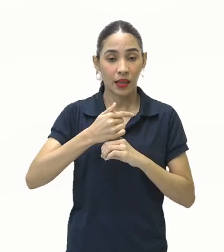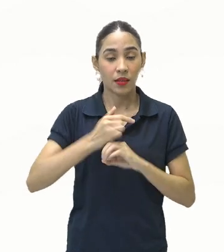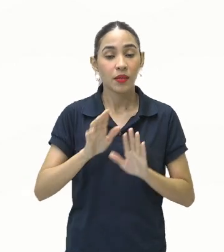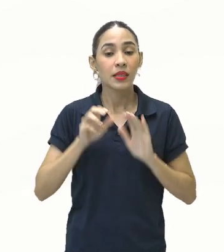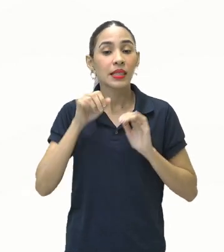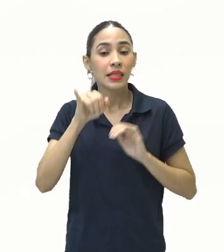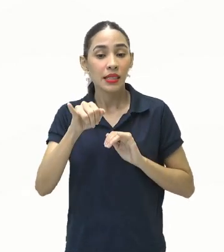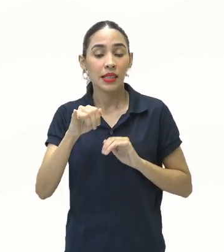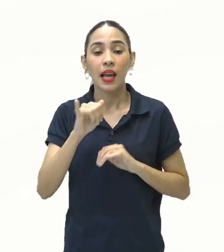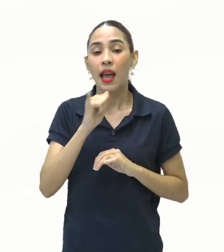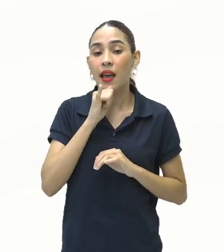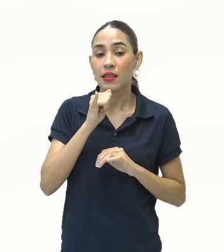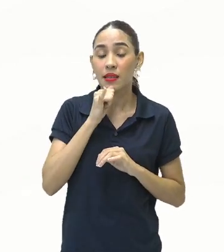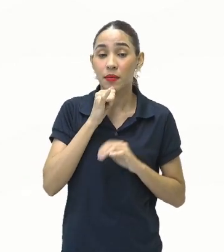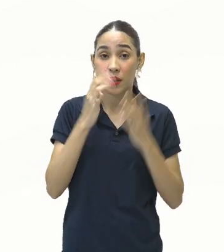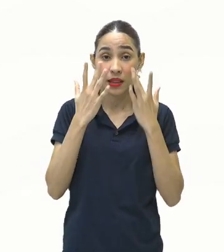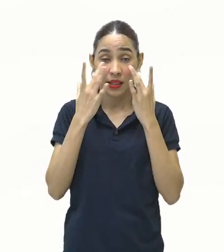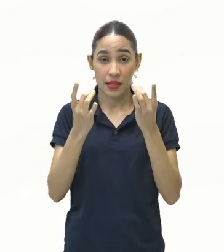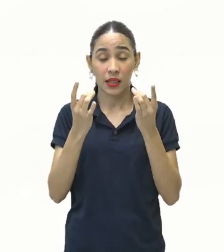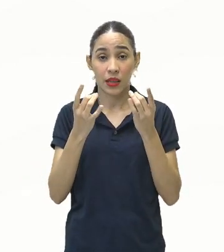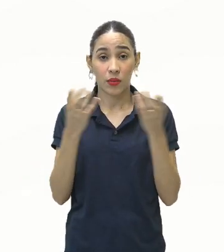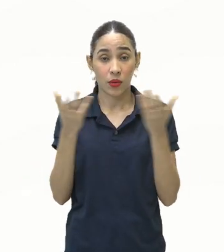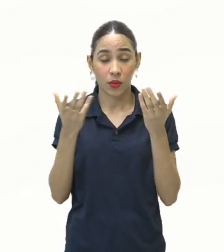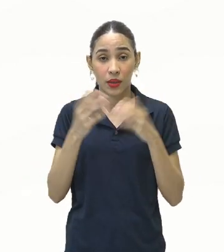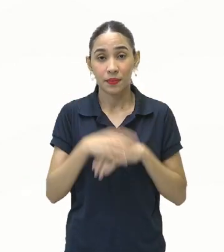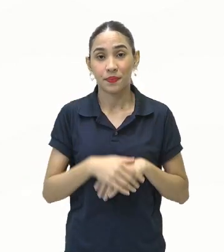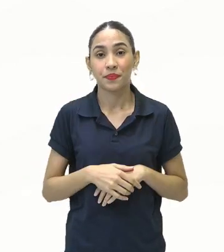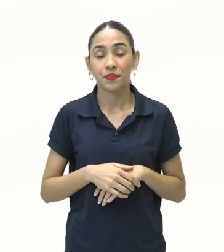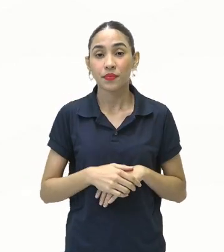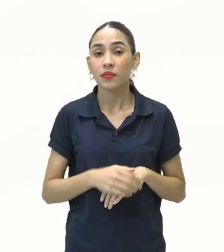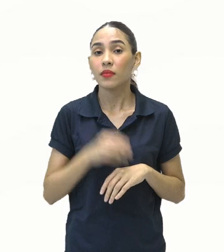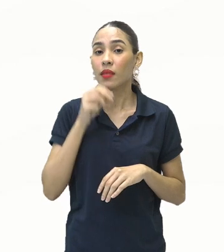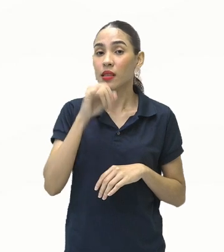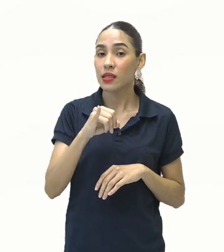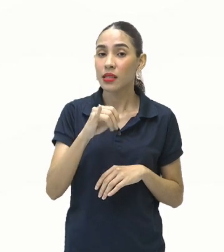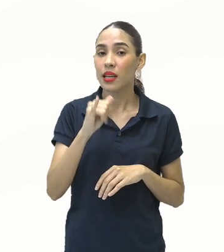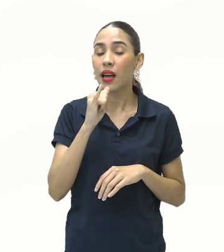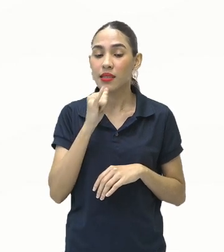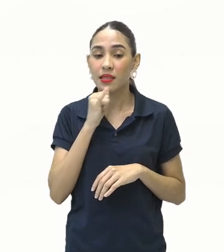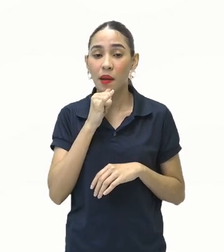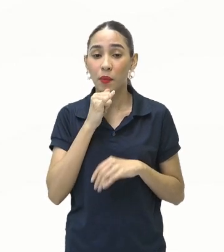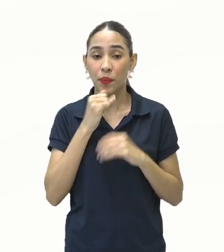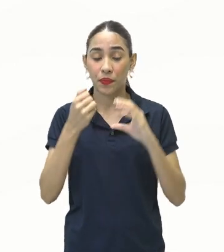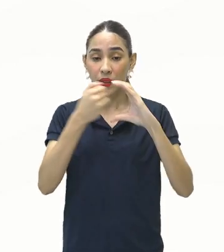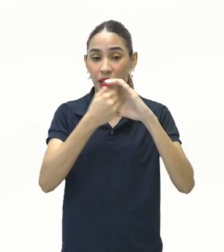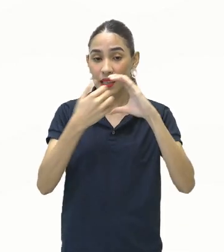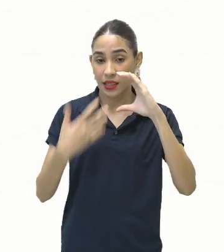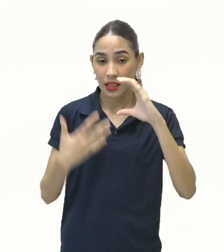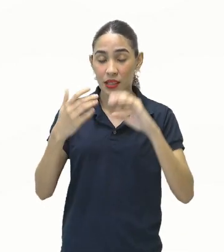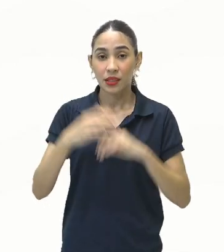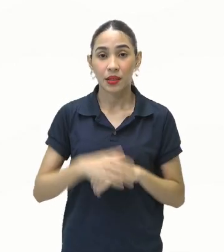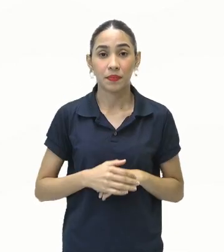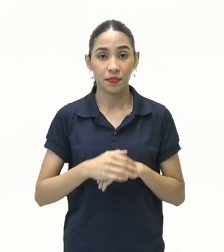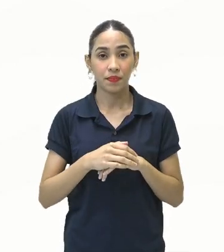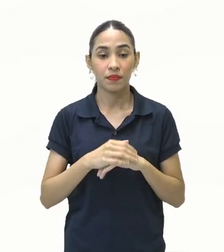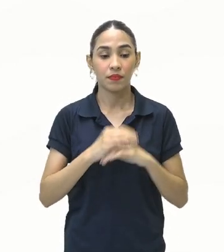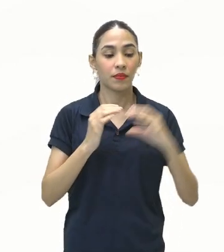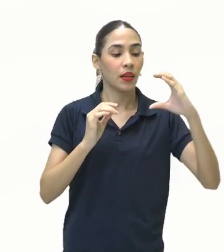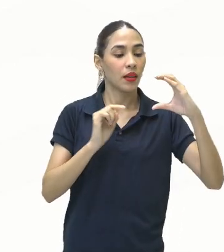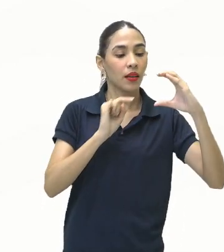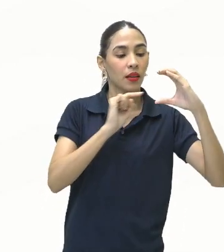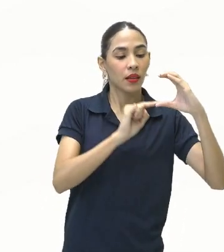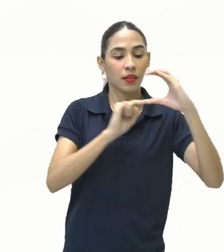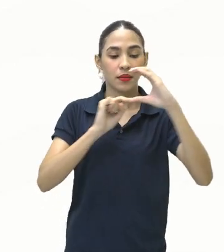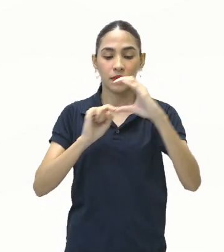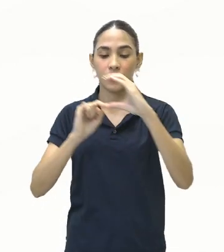se tiver, preste bastante atenção no que eu vou dizer, se tiver um elemento entre os carbonos, eu não